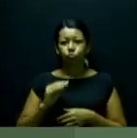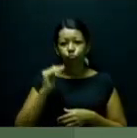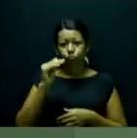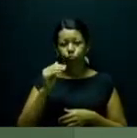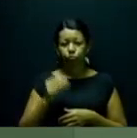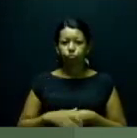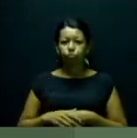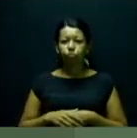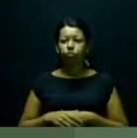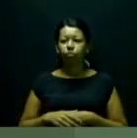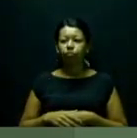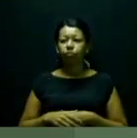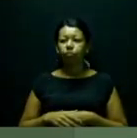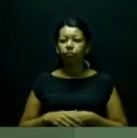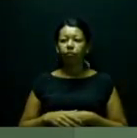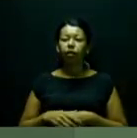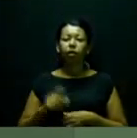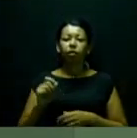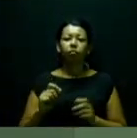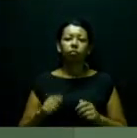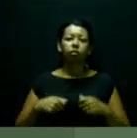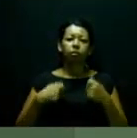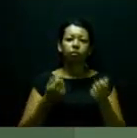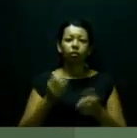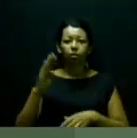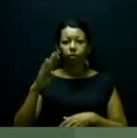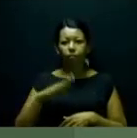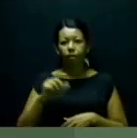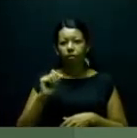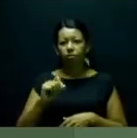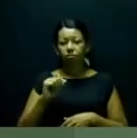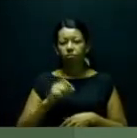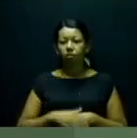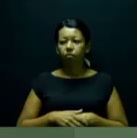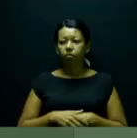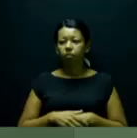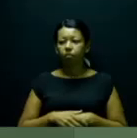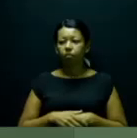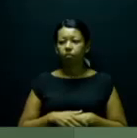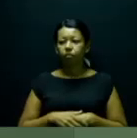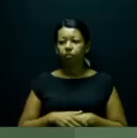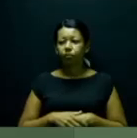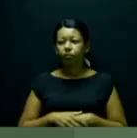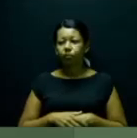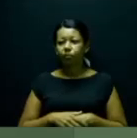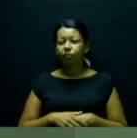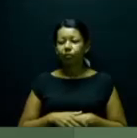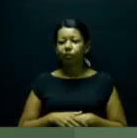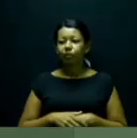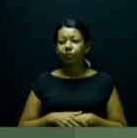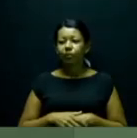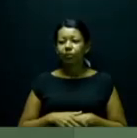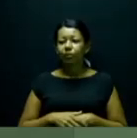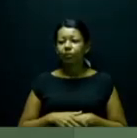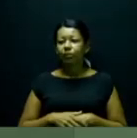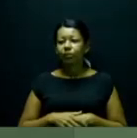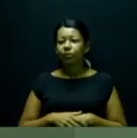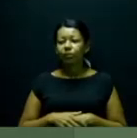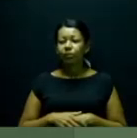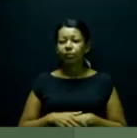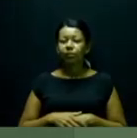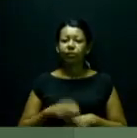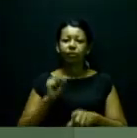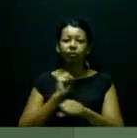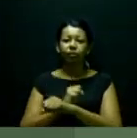índice de inflação que estão oferecendo está até abaixo, vereador Doda, do índice inflacionário aí.